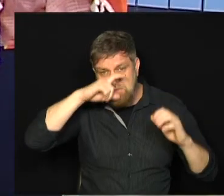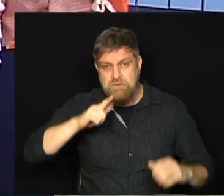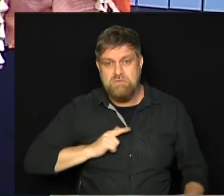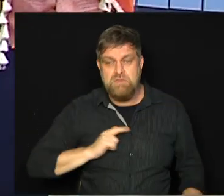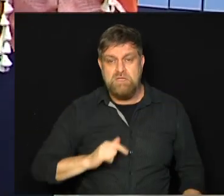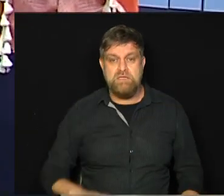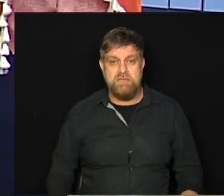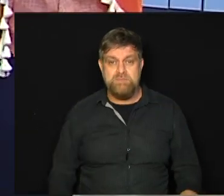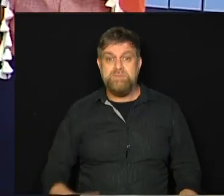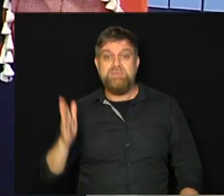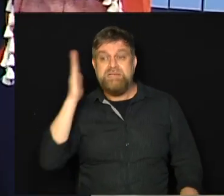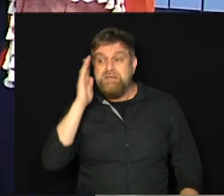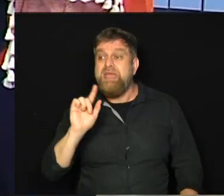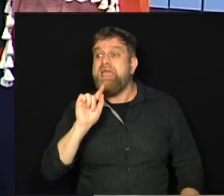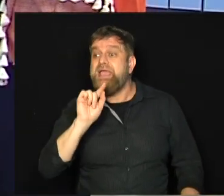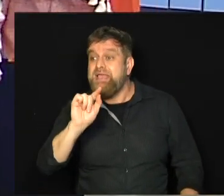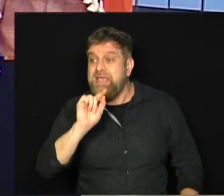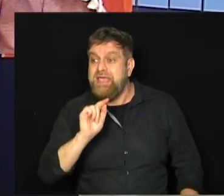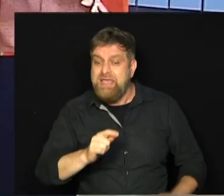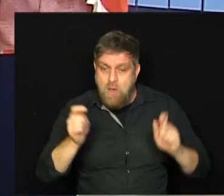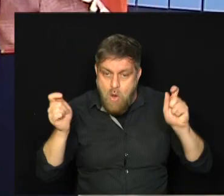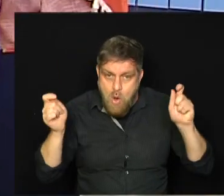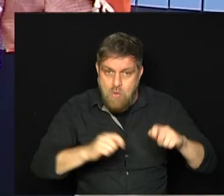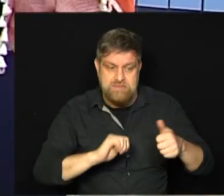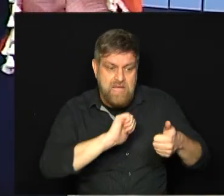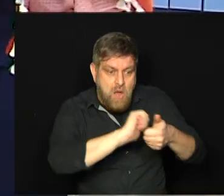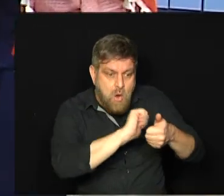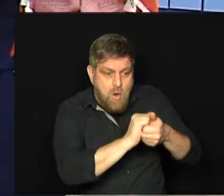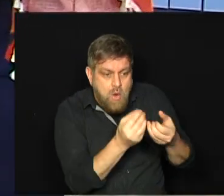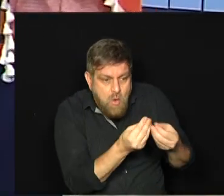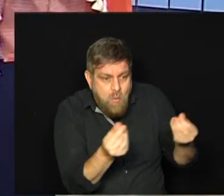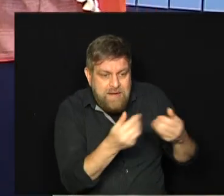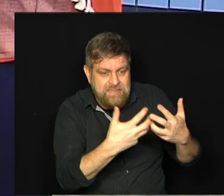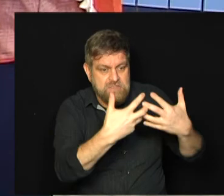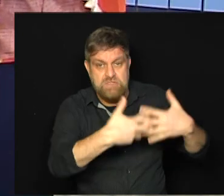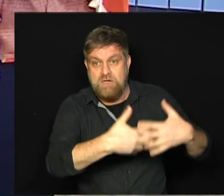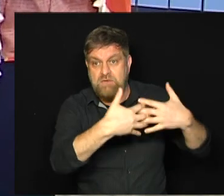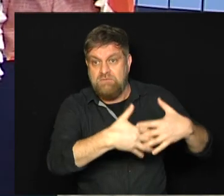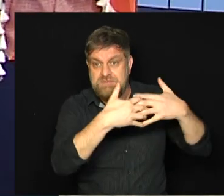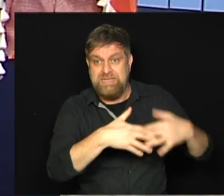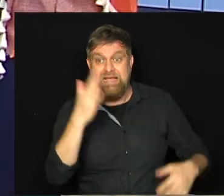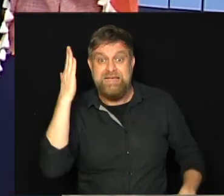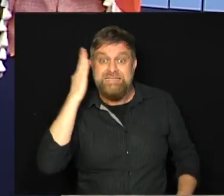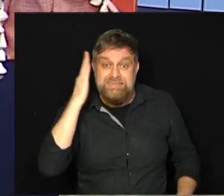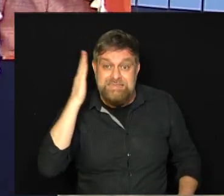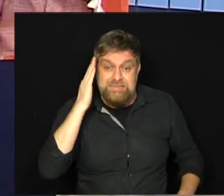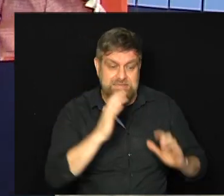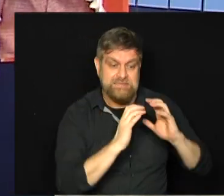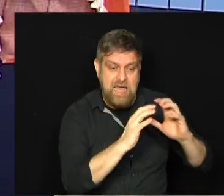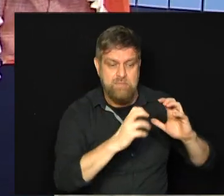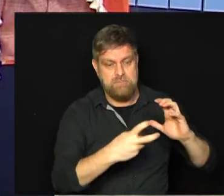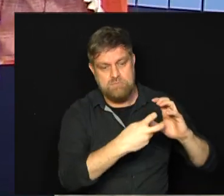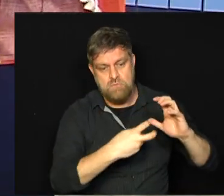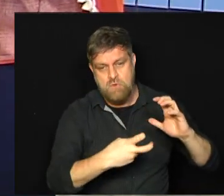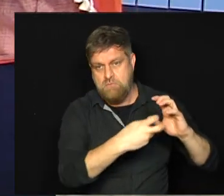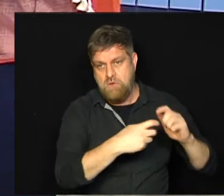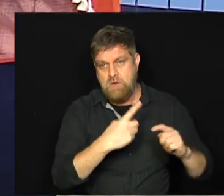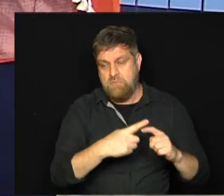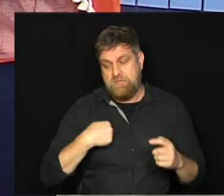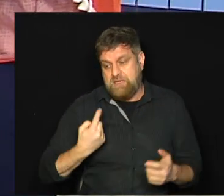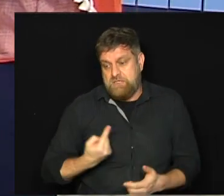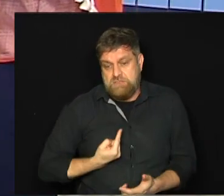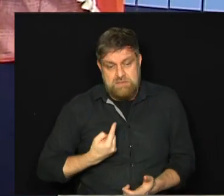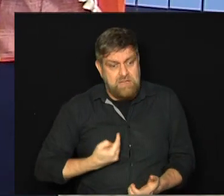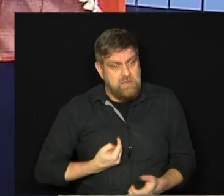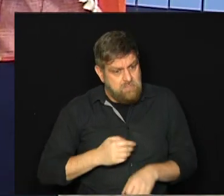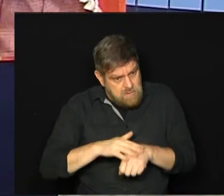estrutura melhor, né, doutora? Com que atenda com mais eficiência, mais agilidade, né? Porque a gente está falando de doença